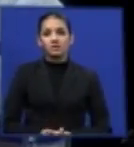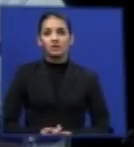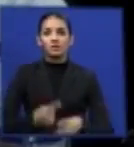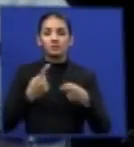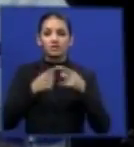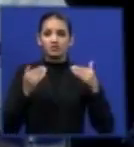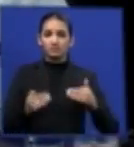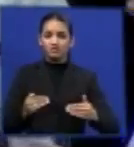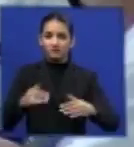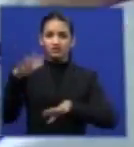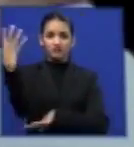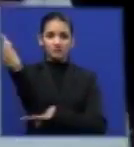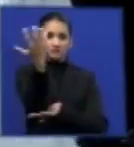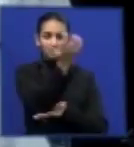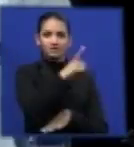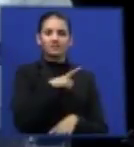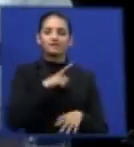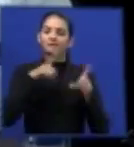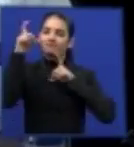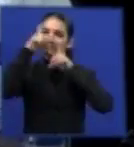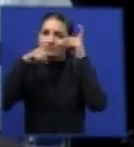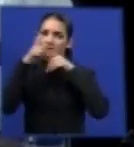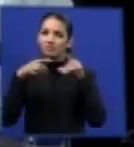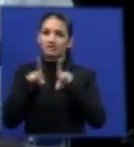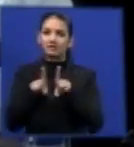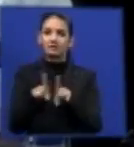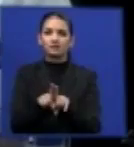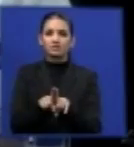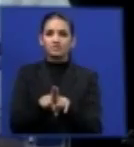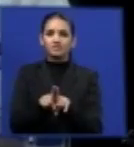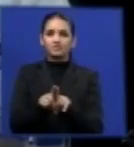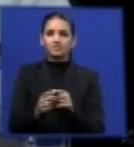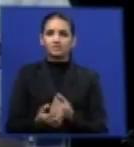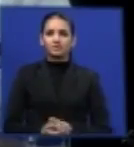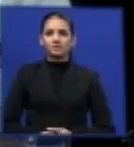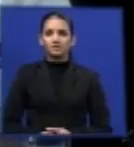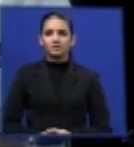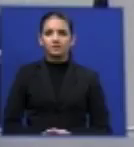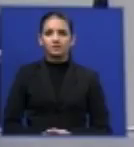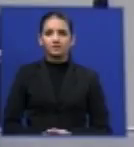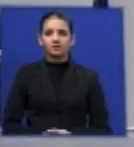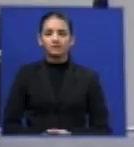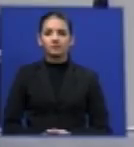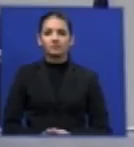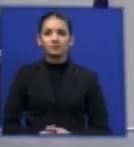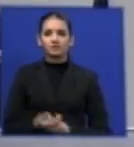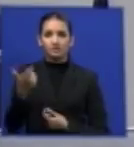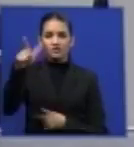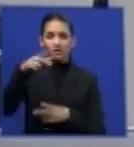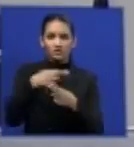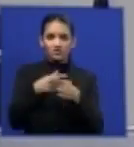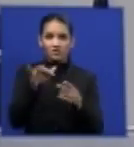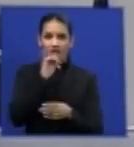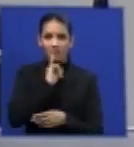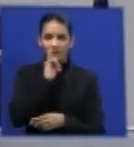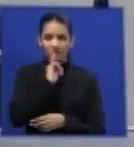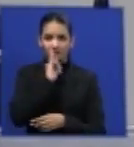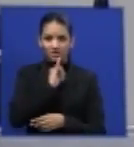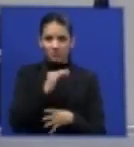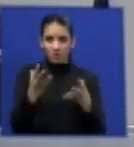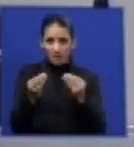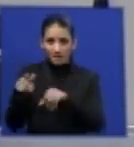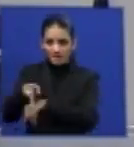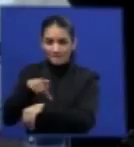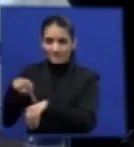o ministério de meio ambiente ele tem essa preocupação eh para outras áreas Por exemplo quando os países